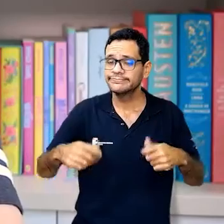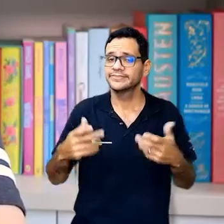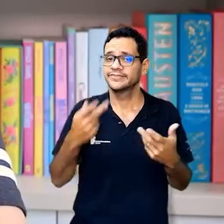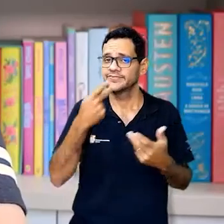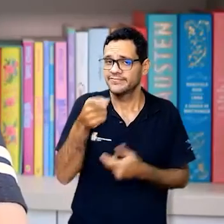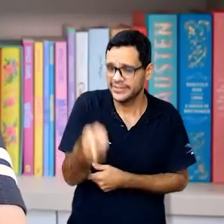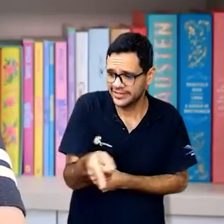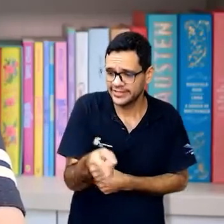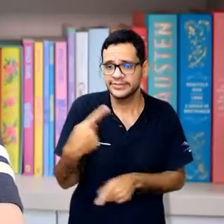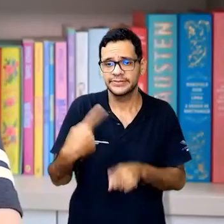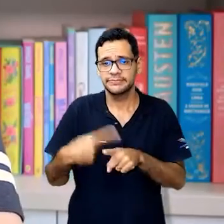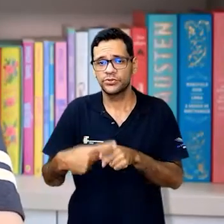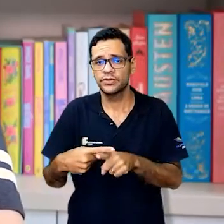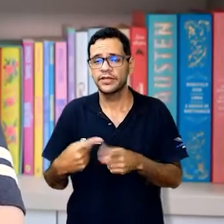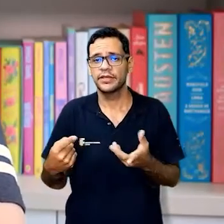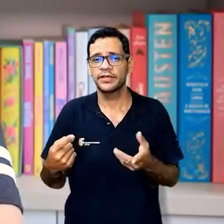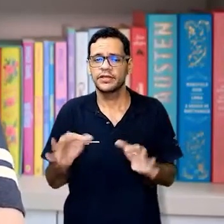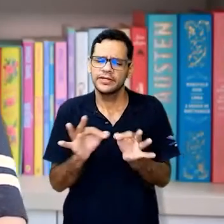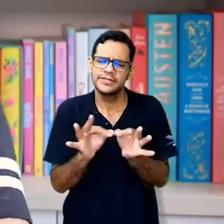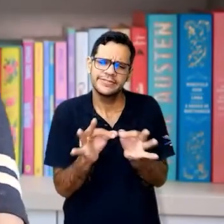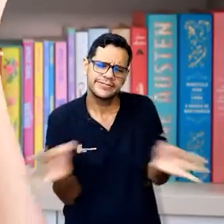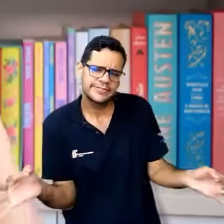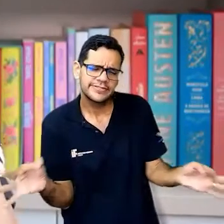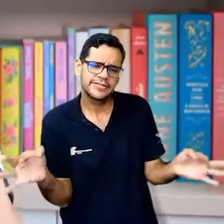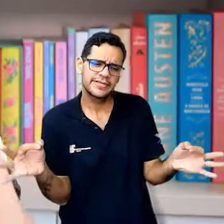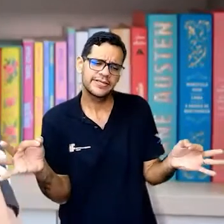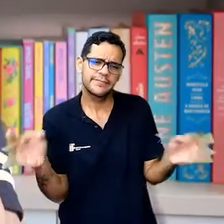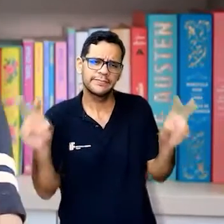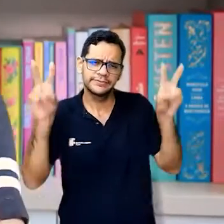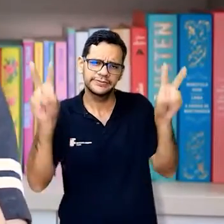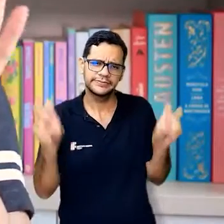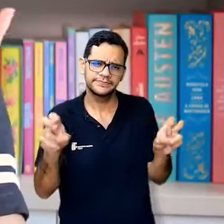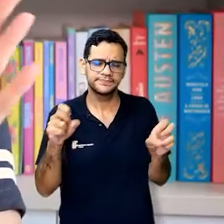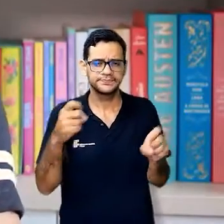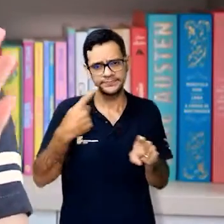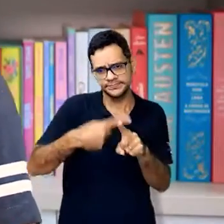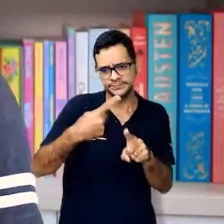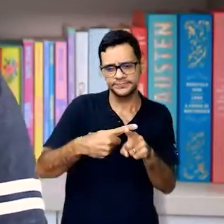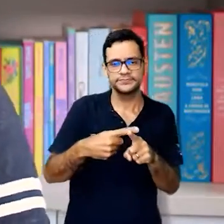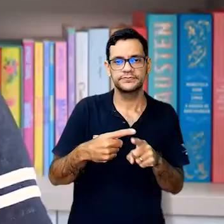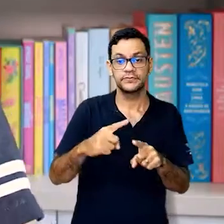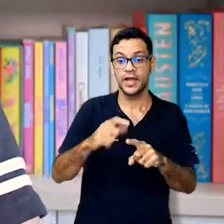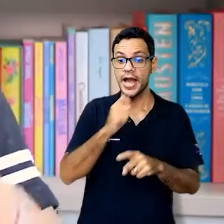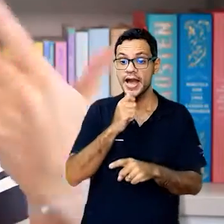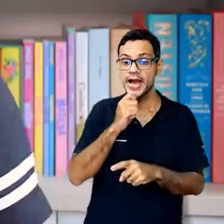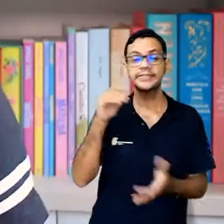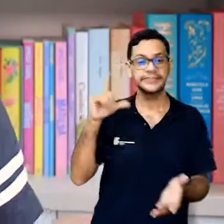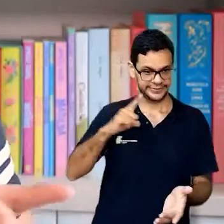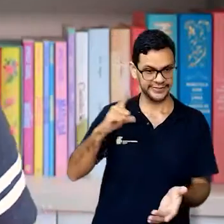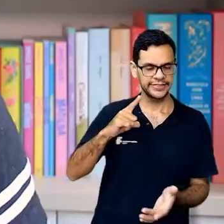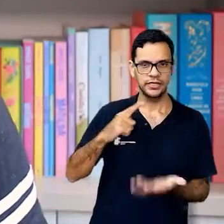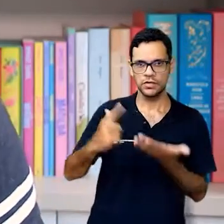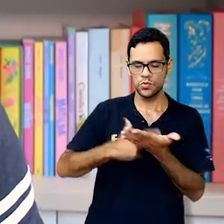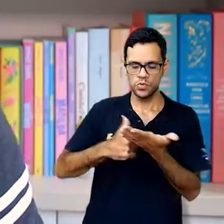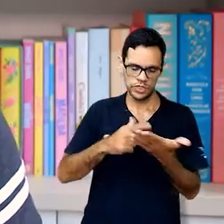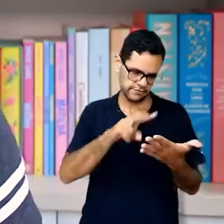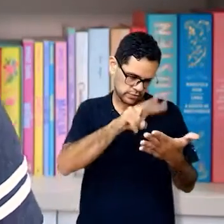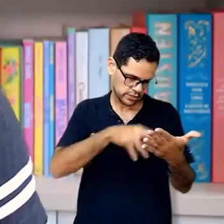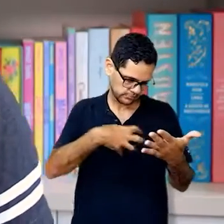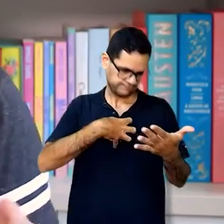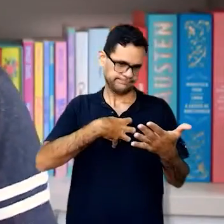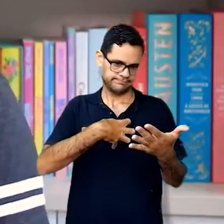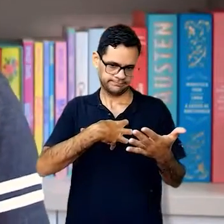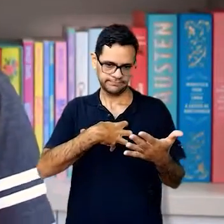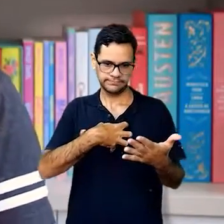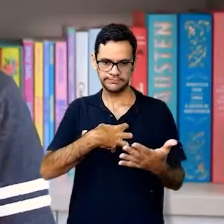falar desse, porque, cara, por mais, assim, simples, muito entre aspas, né, que a história possa parecer, né, o enredo, ainda assim é um livro que mexeu